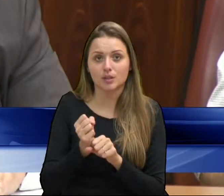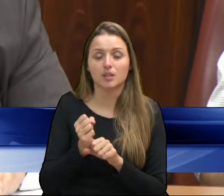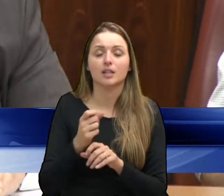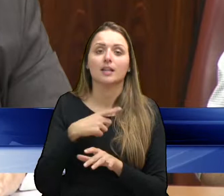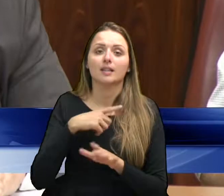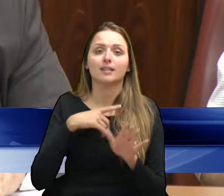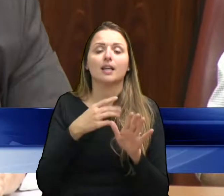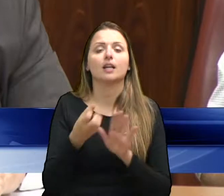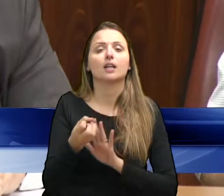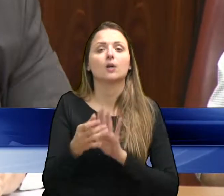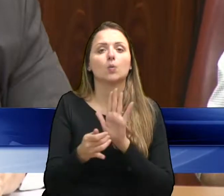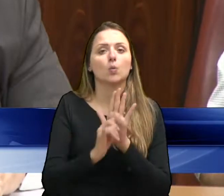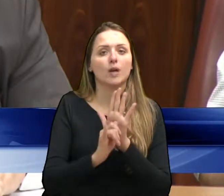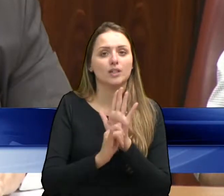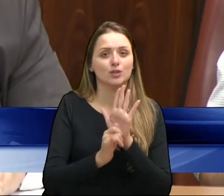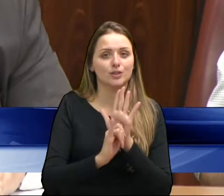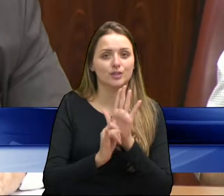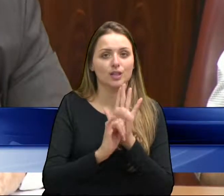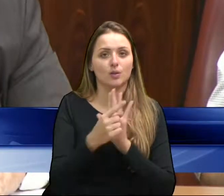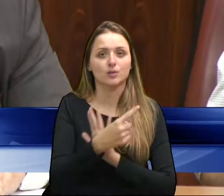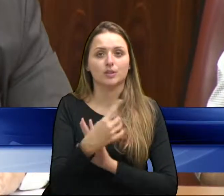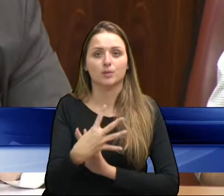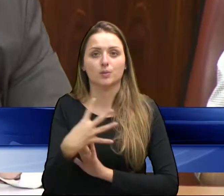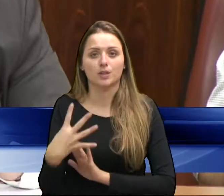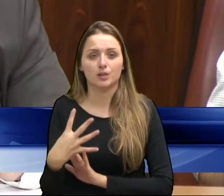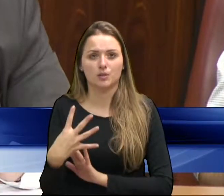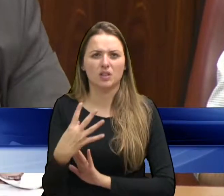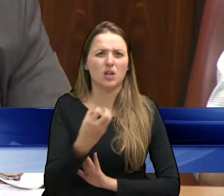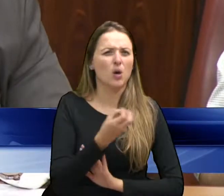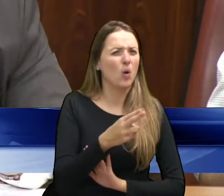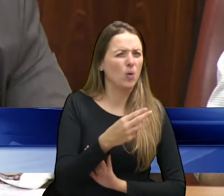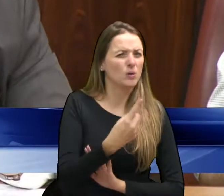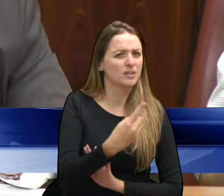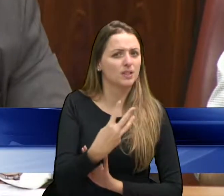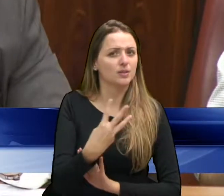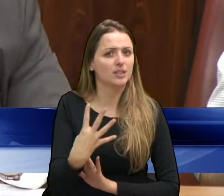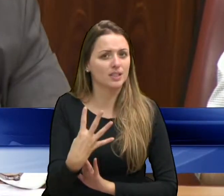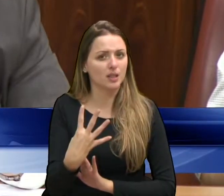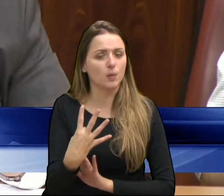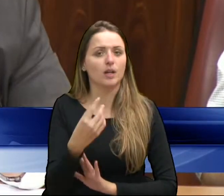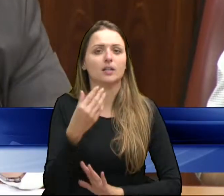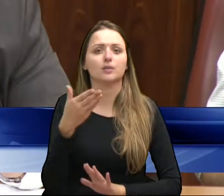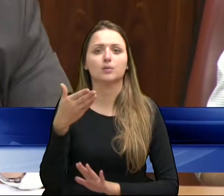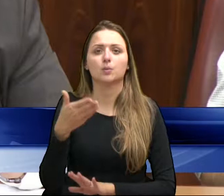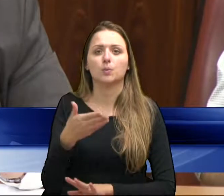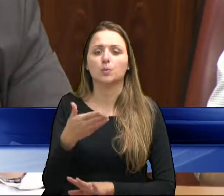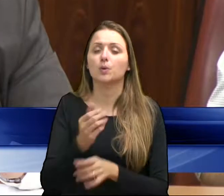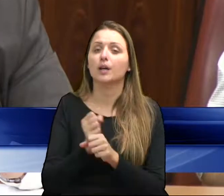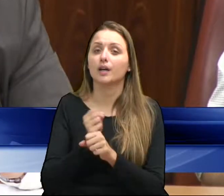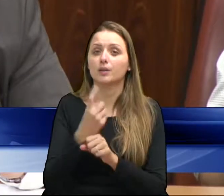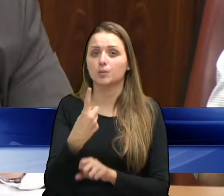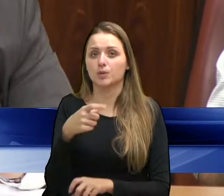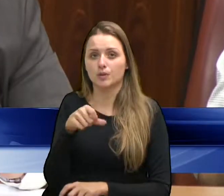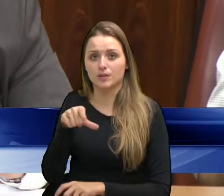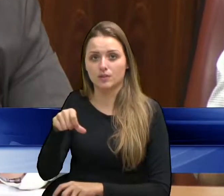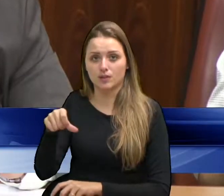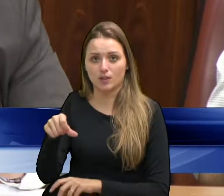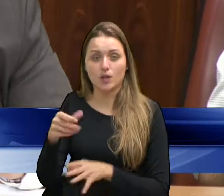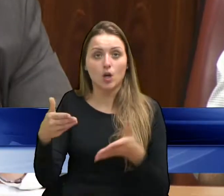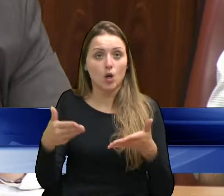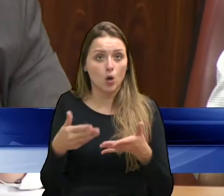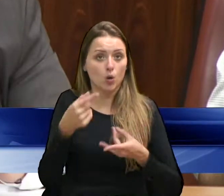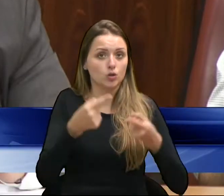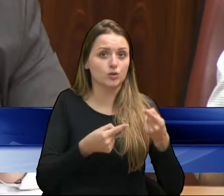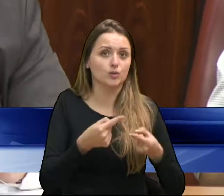edital 144 ou 134 de 99, nós estamos aqui a discutir a